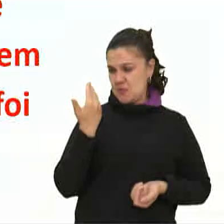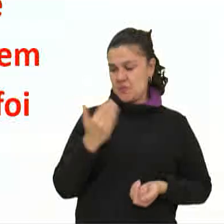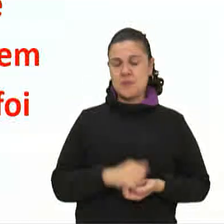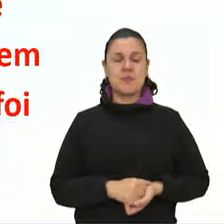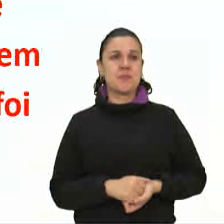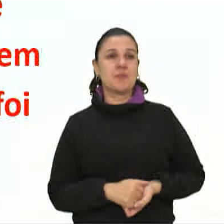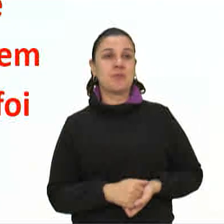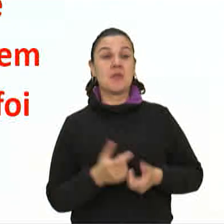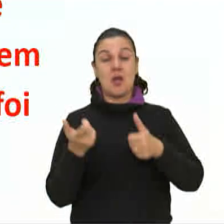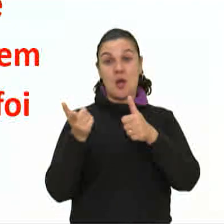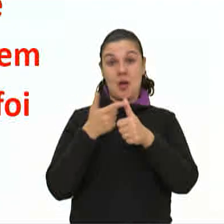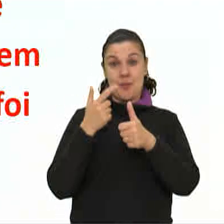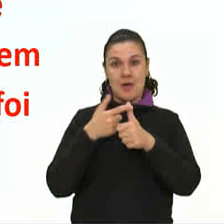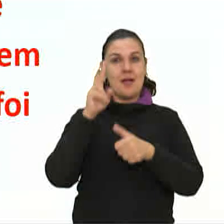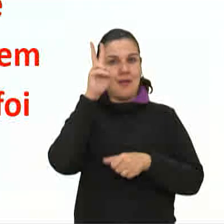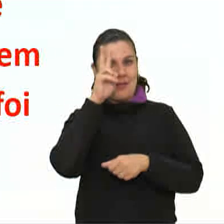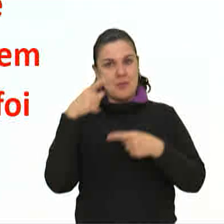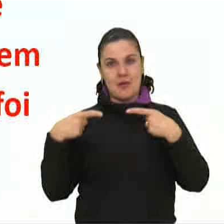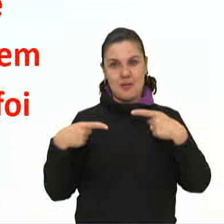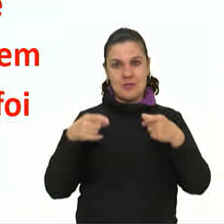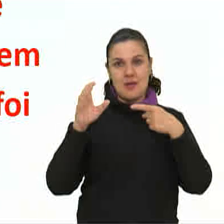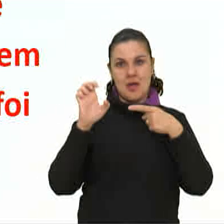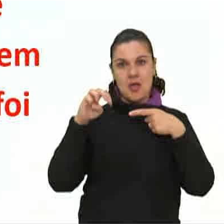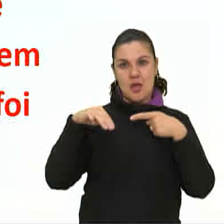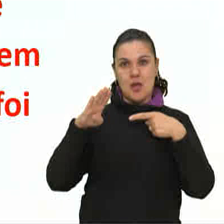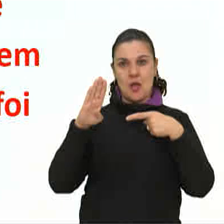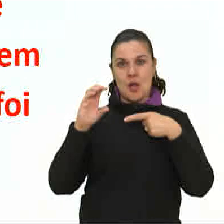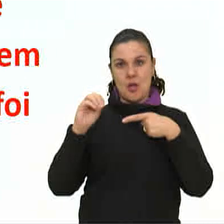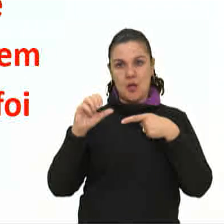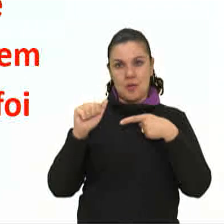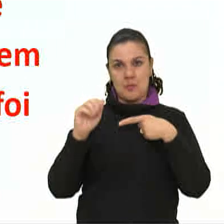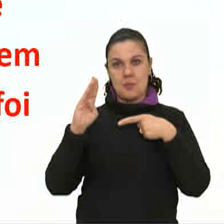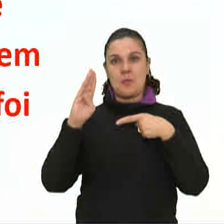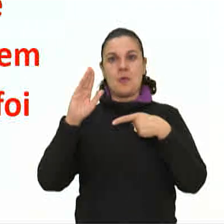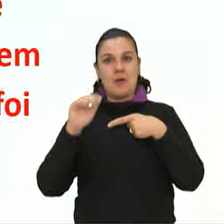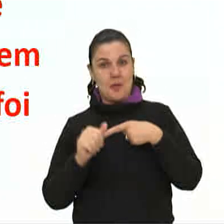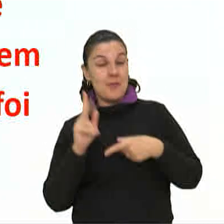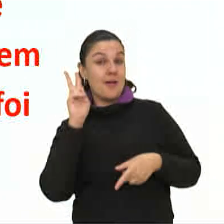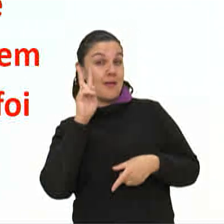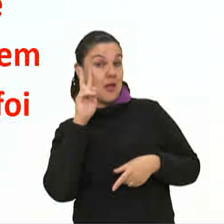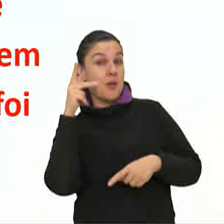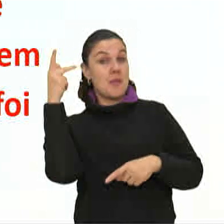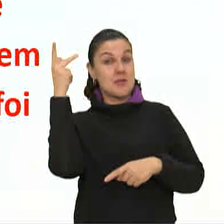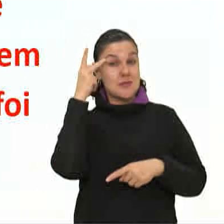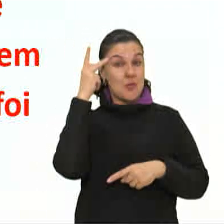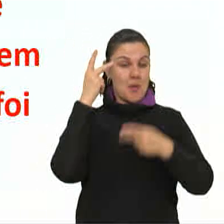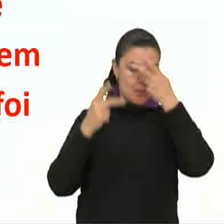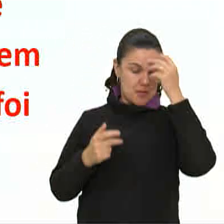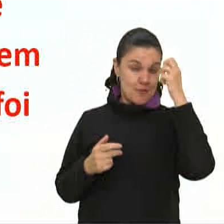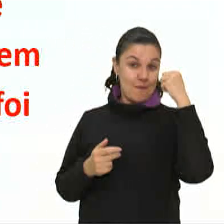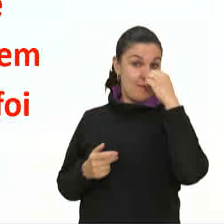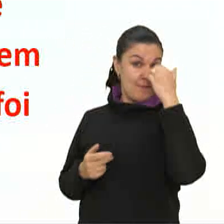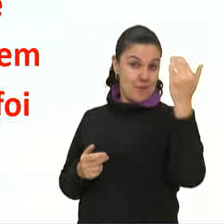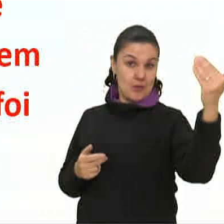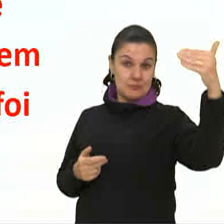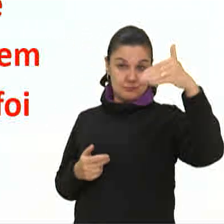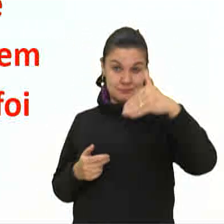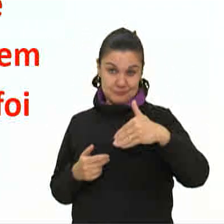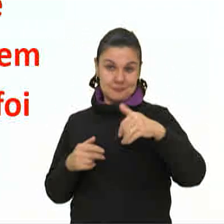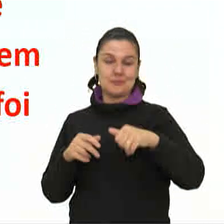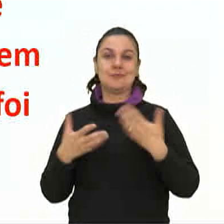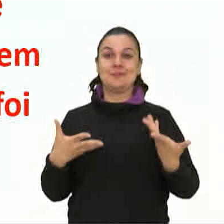A primeira foi a Guerra dos Emboabas, o conflito entre paulistas e os forasteiros que chegaram à